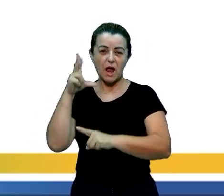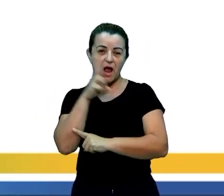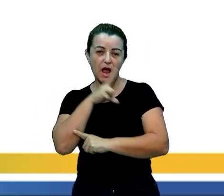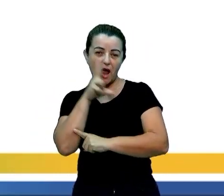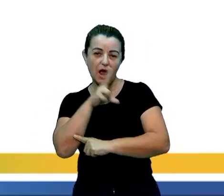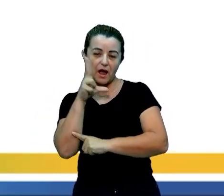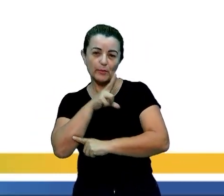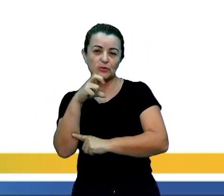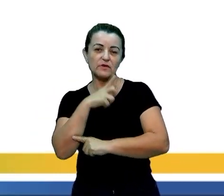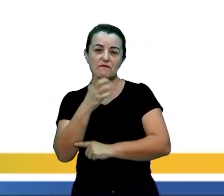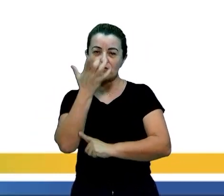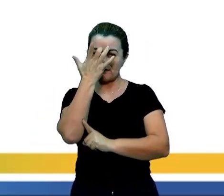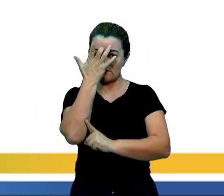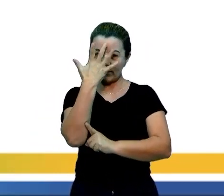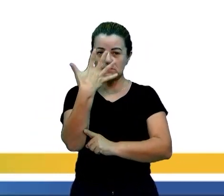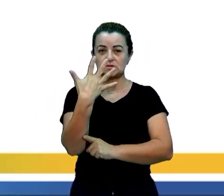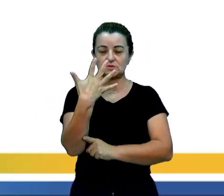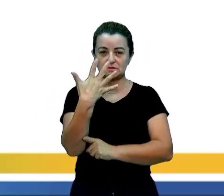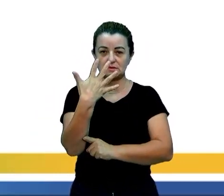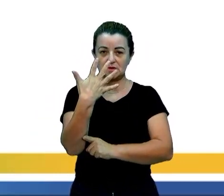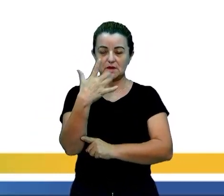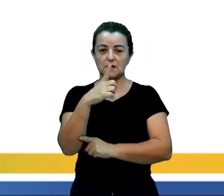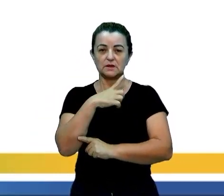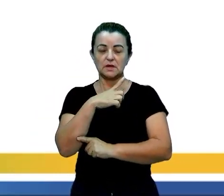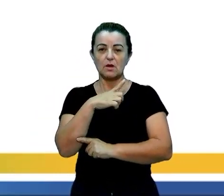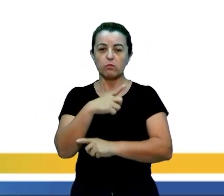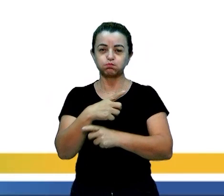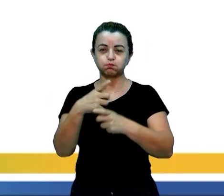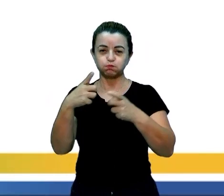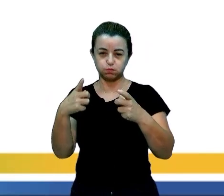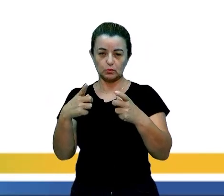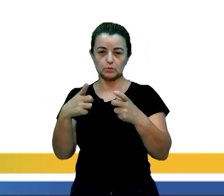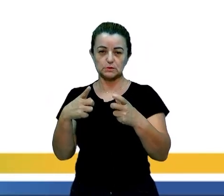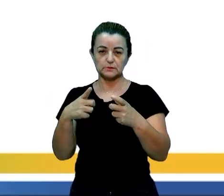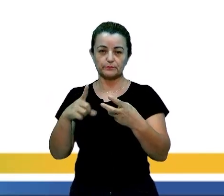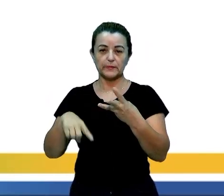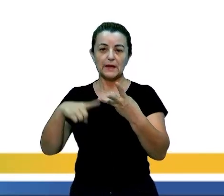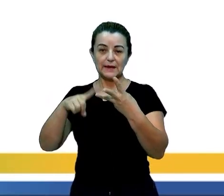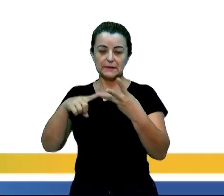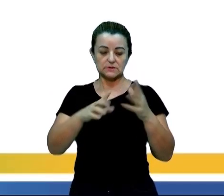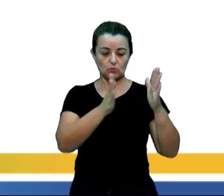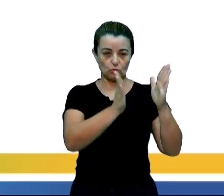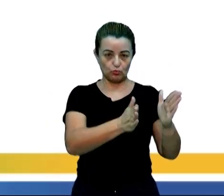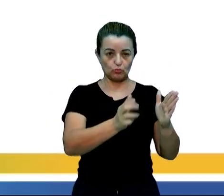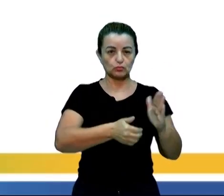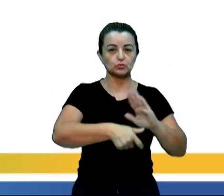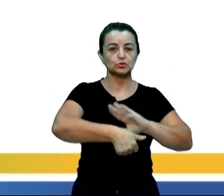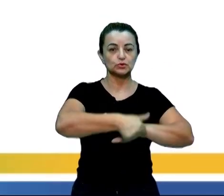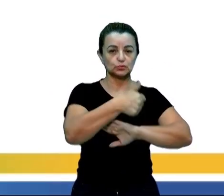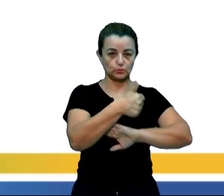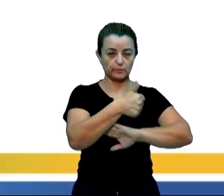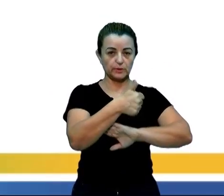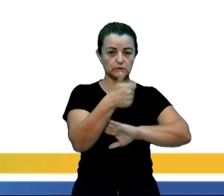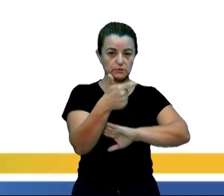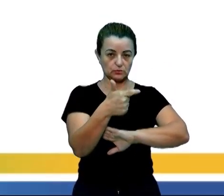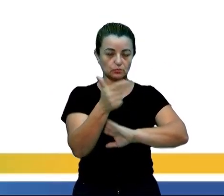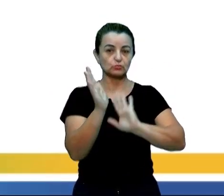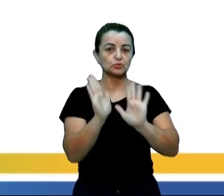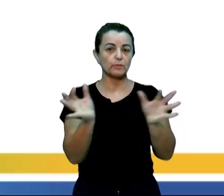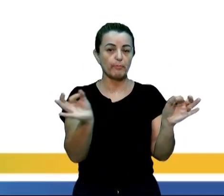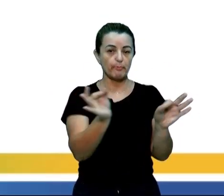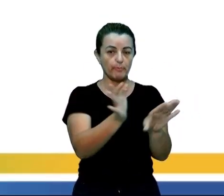e de maneira mais fácil, tá? Em grande escala também. A terceira fase, que a gente chama de capitalismo financeiro